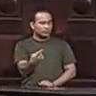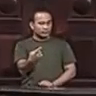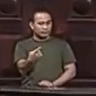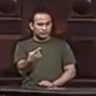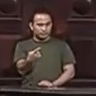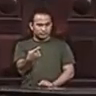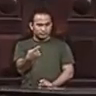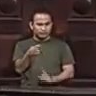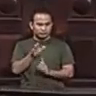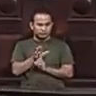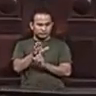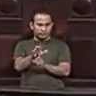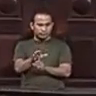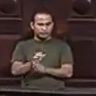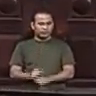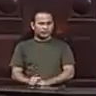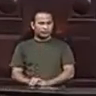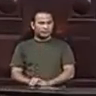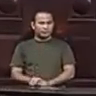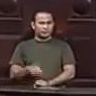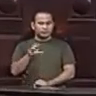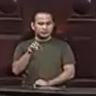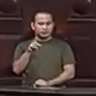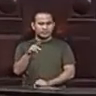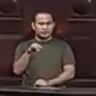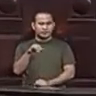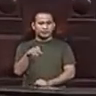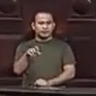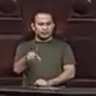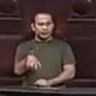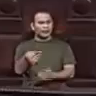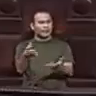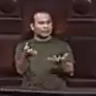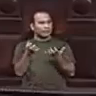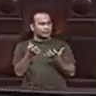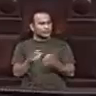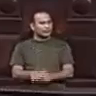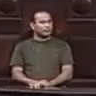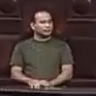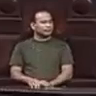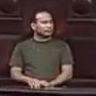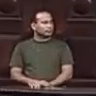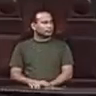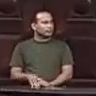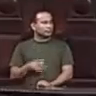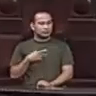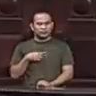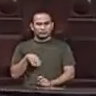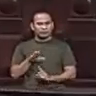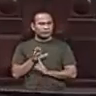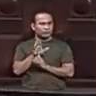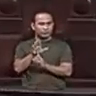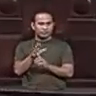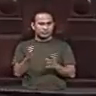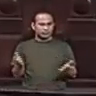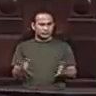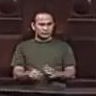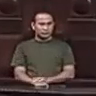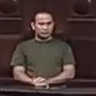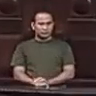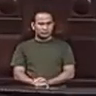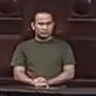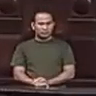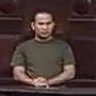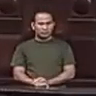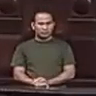Ou em caso de requerimento. CPI é requerimento, presidente. Vamos CPI de novo. CPI é por requerimento. Foi publicado, deputado. Mas não é publicado, presidente.